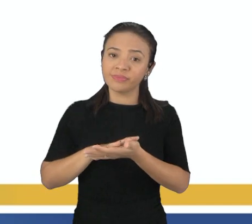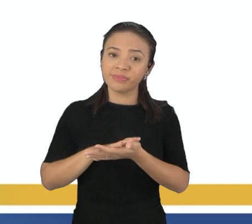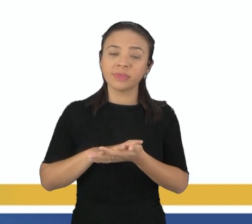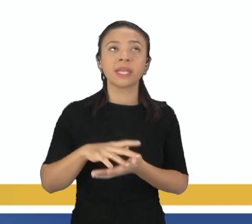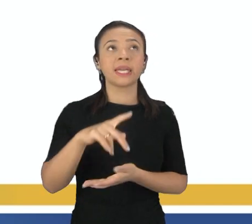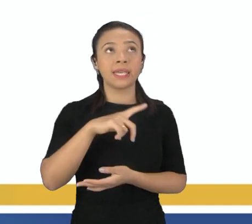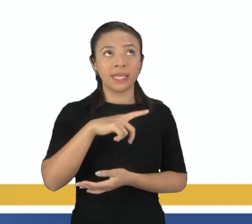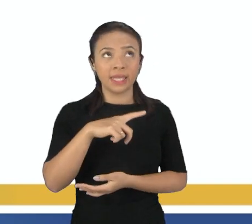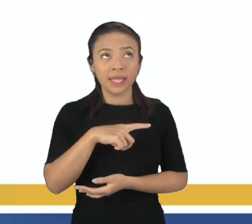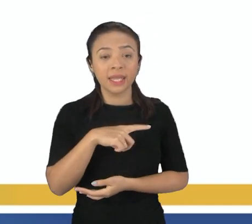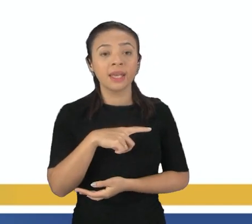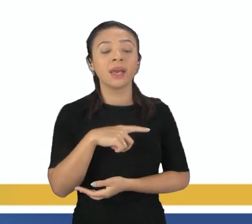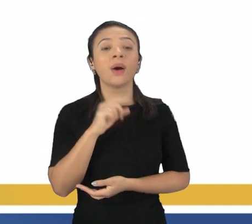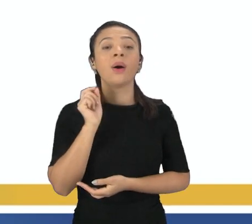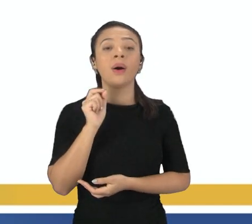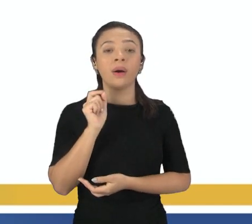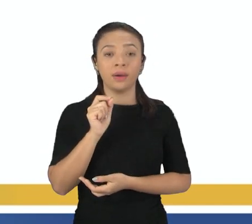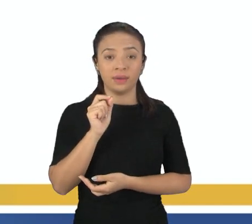Que existem